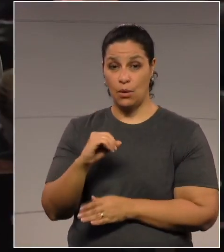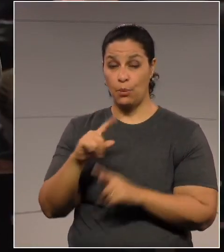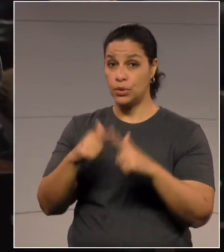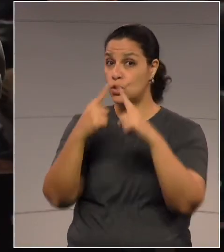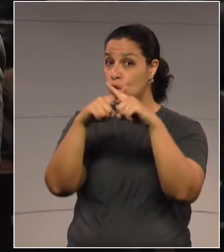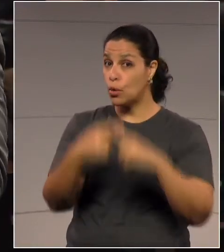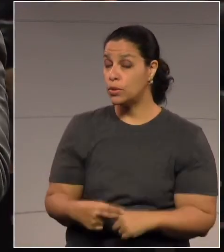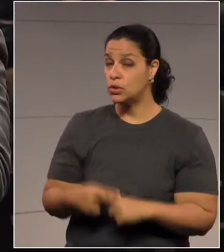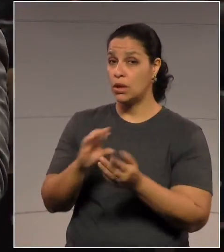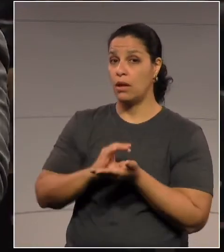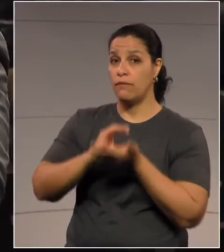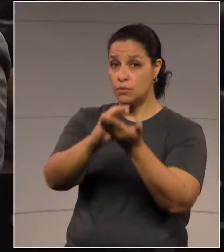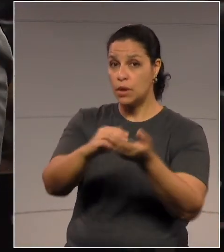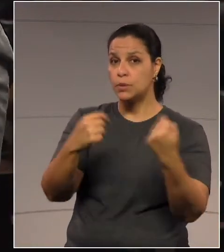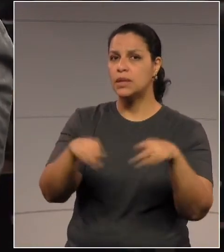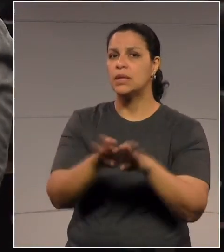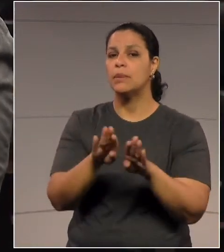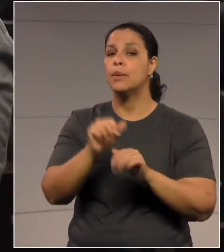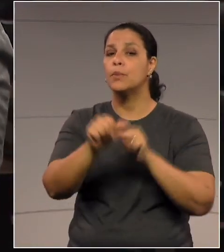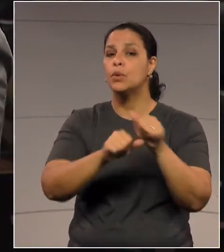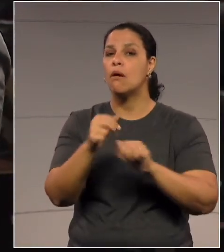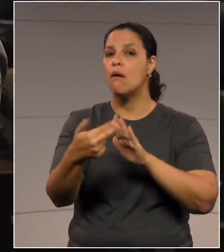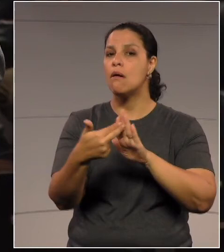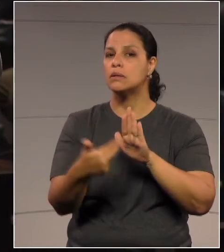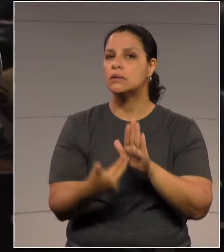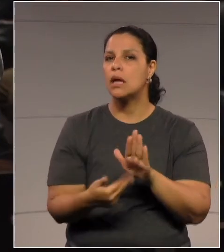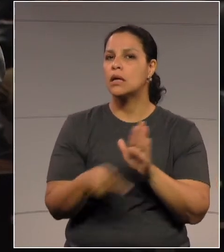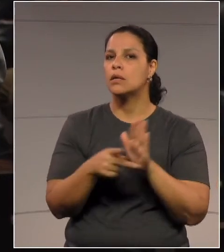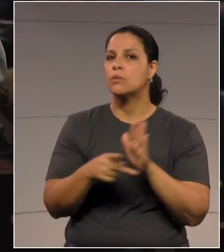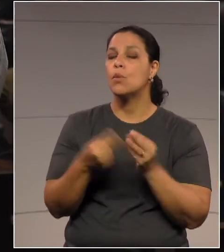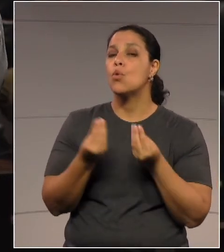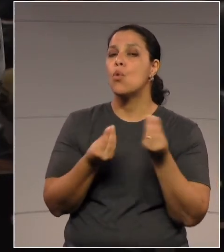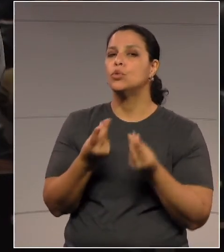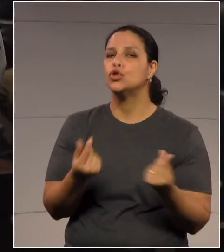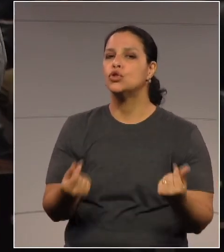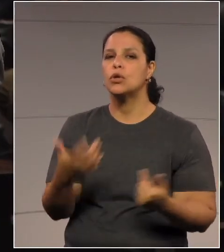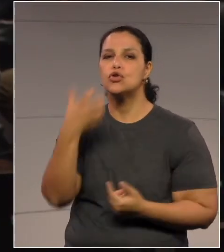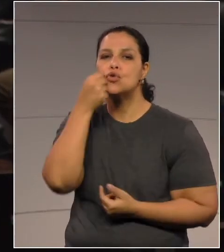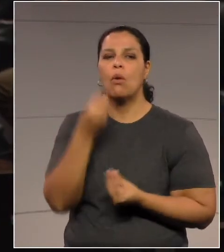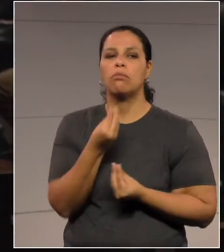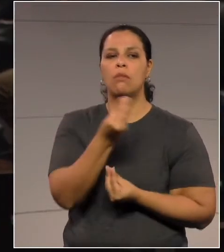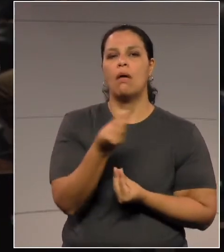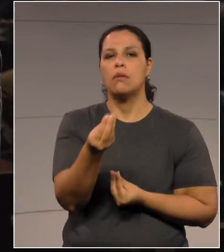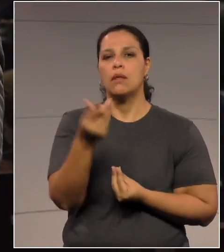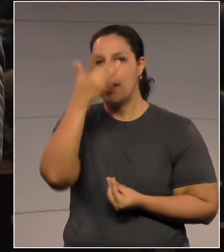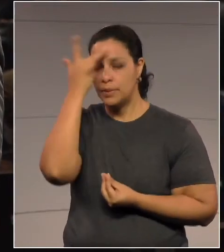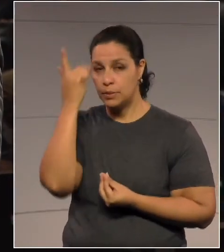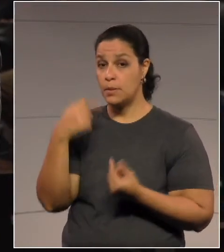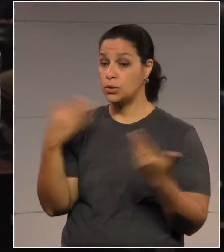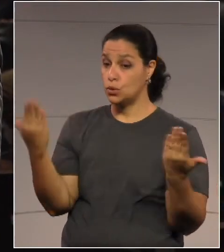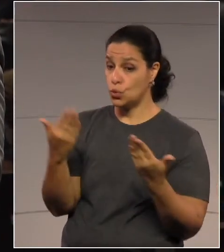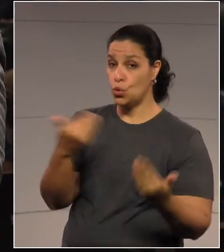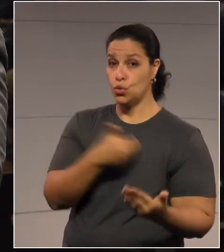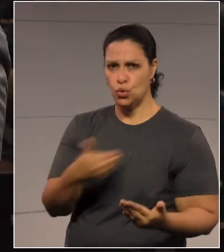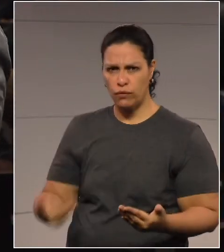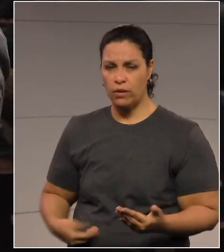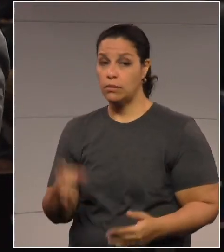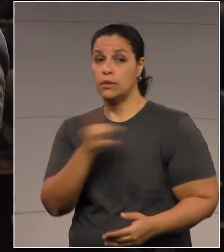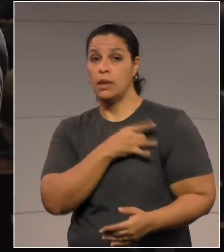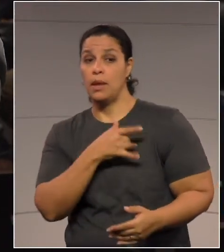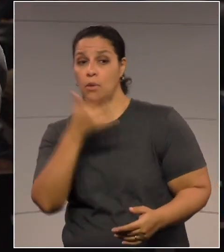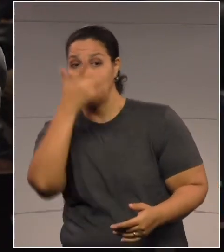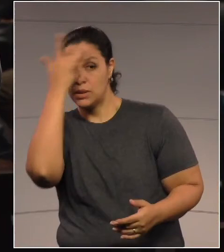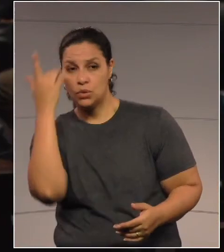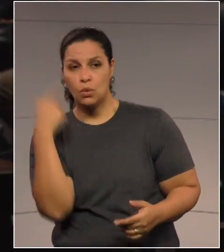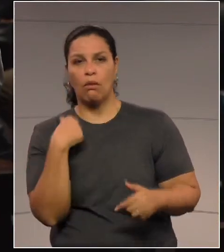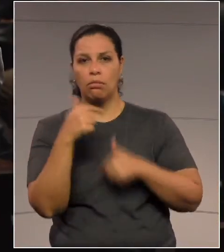com esse investimento, bastaria alterar este fator. Mas o atual governo, politicamente, tem medo dos acionistas